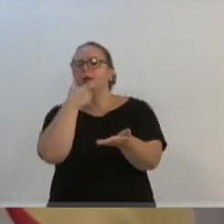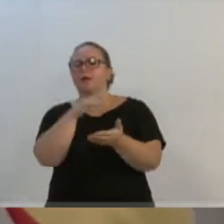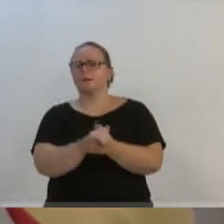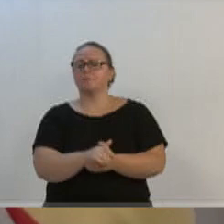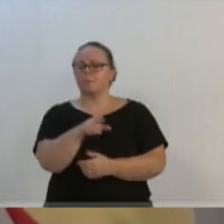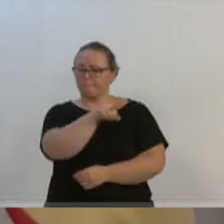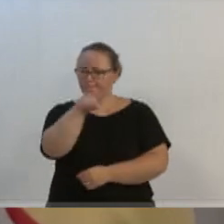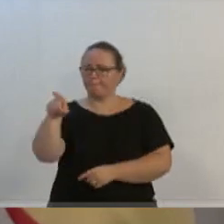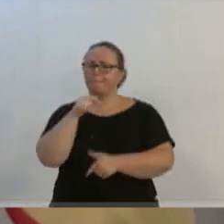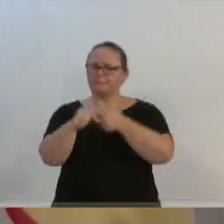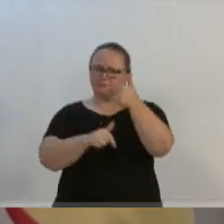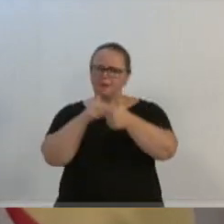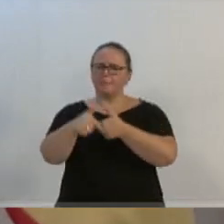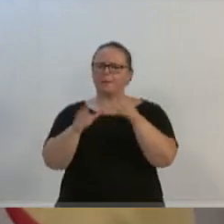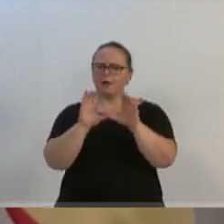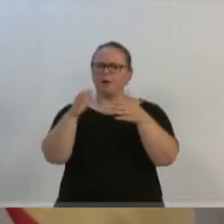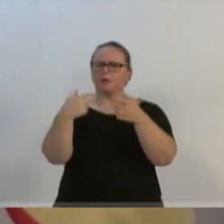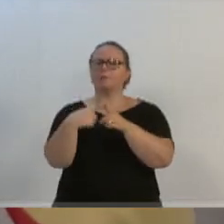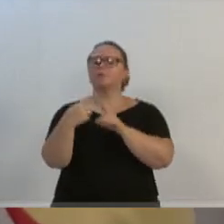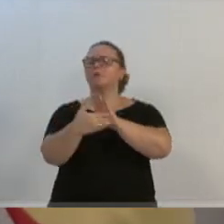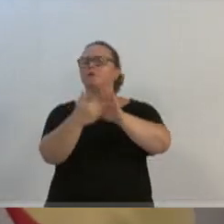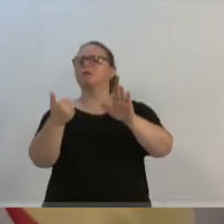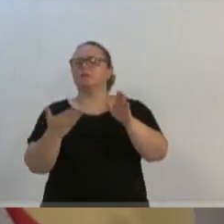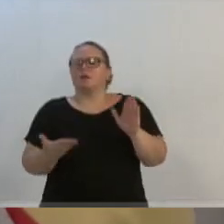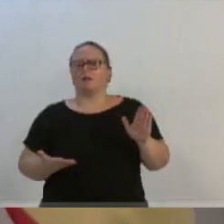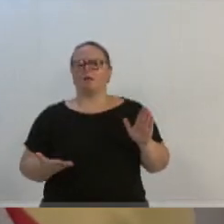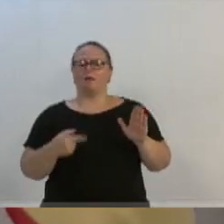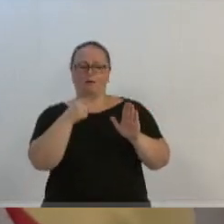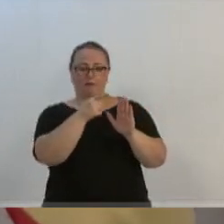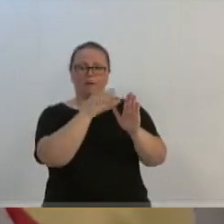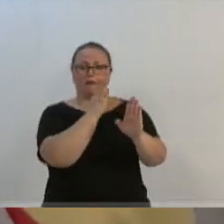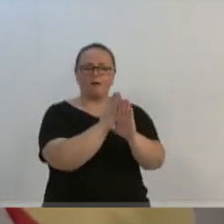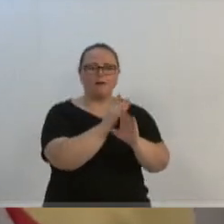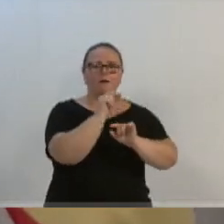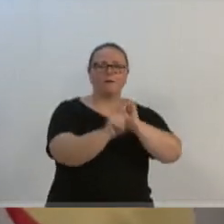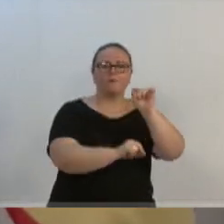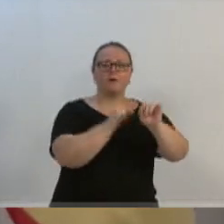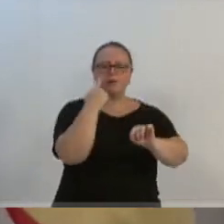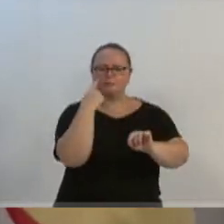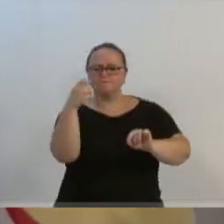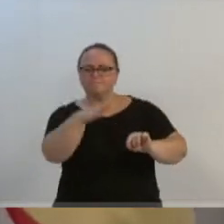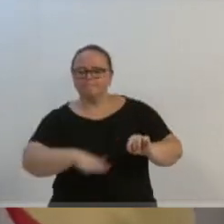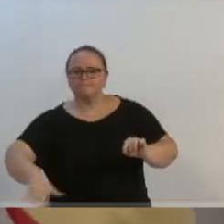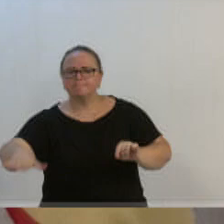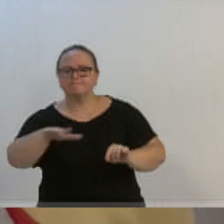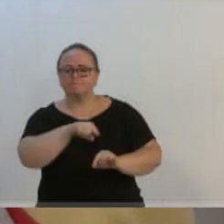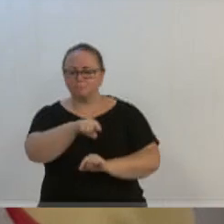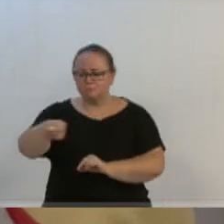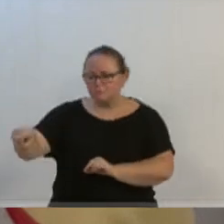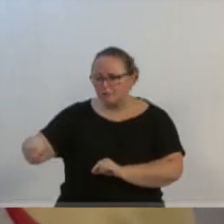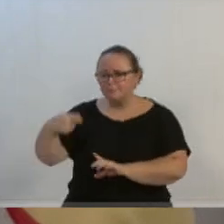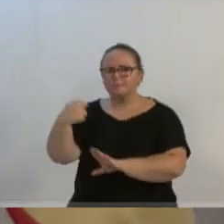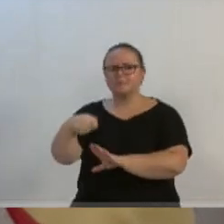também trabalha nas comunidades, por que o senhor vai tirar essa lei fora? Se ela vem de encontro ao interesse da nossa sociedade, daqueles que mais